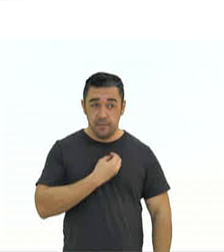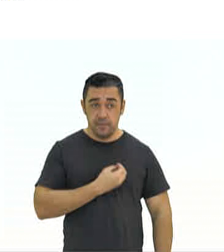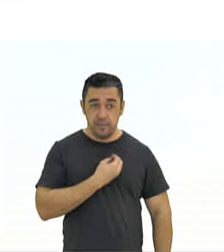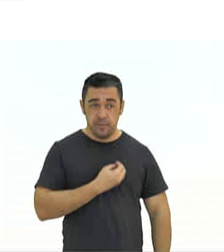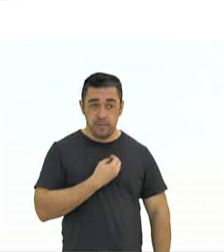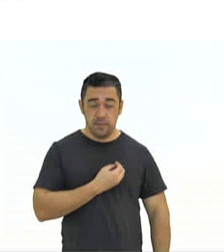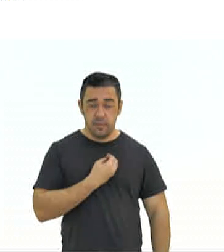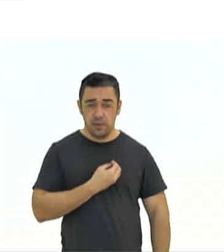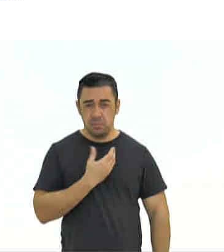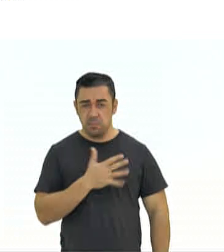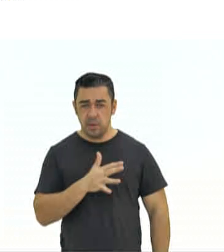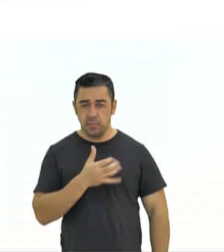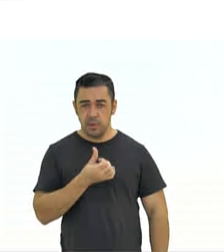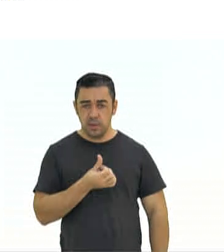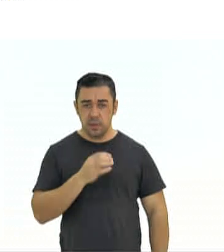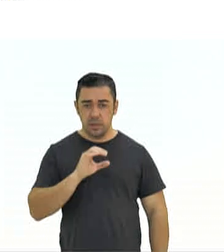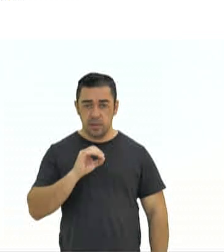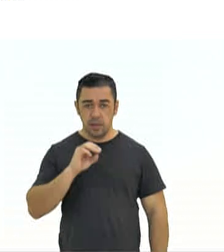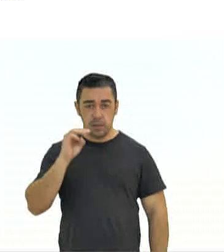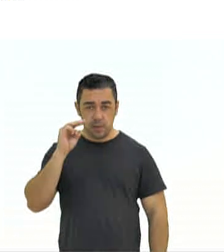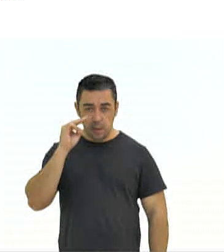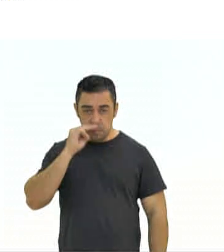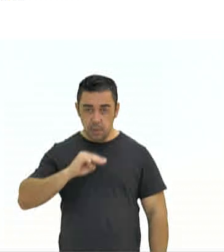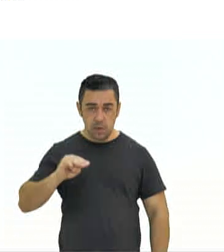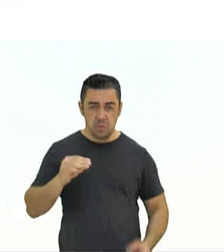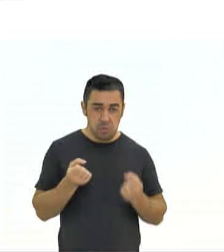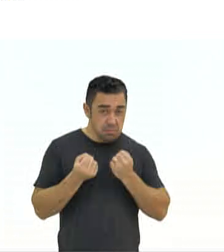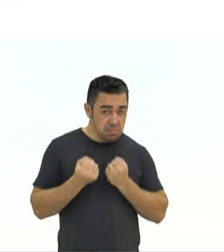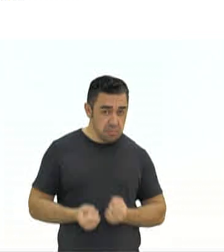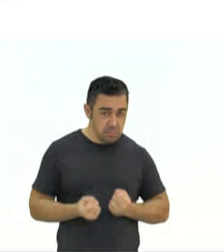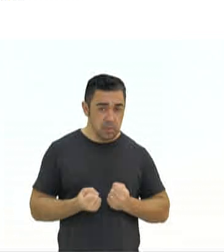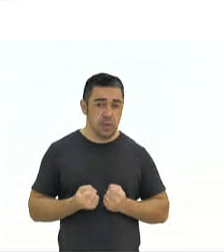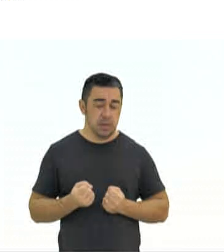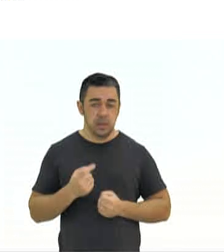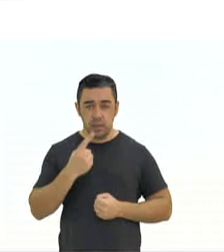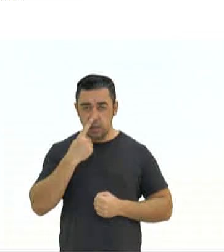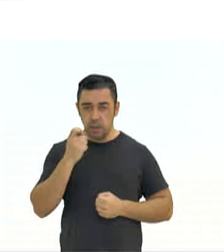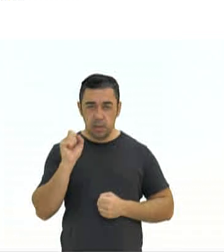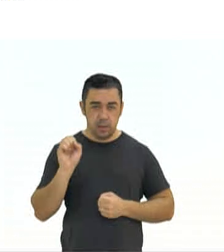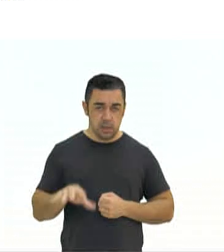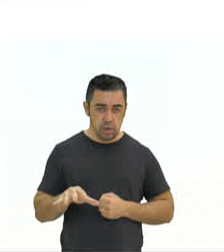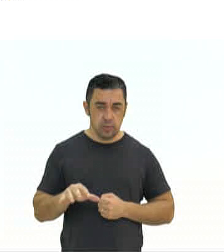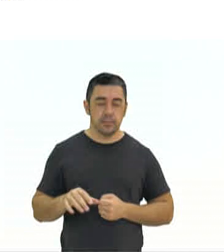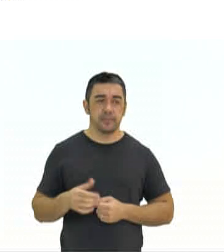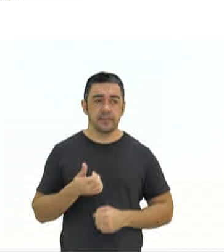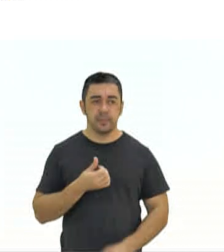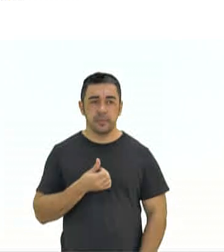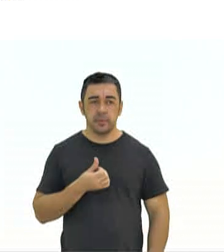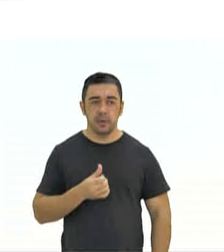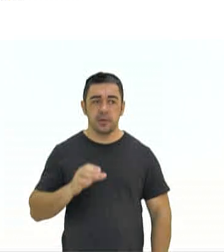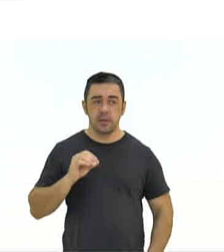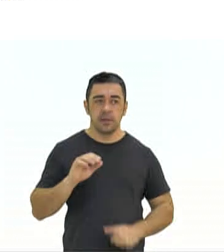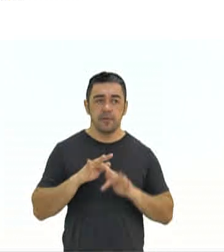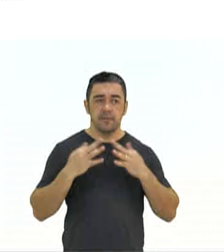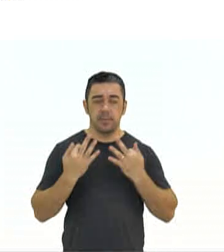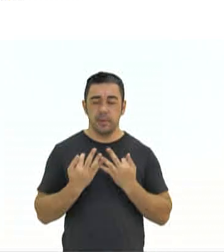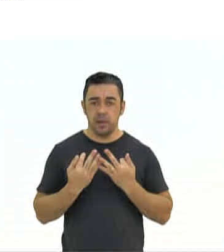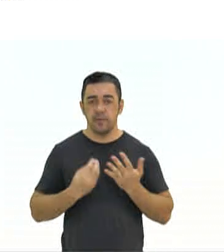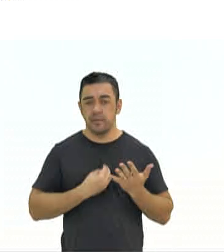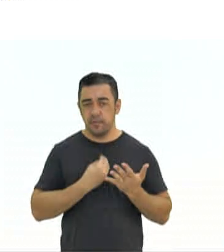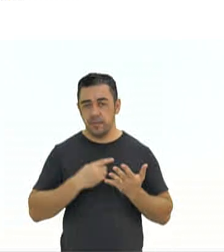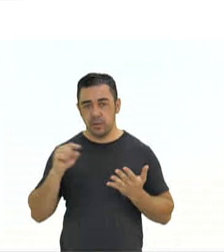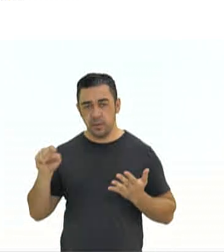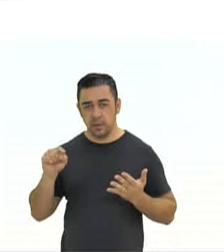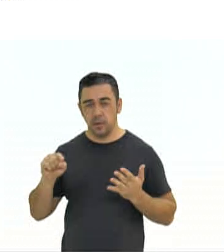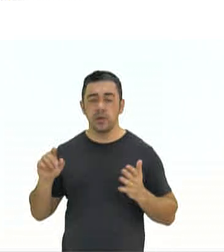colhendo mais ou menos 60 milhões de toneladas de lixo, centenas de famílias viviam em prol dessa sistemática e esse lixão,